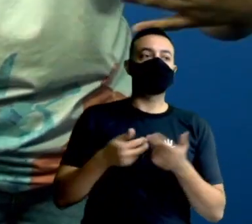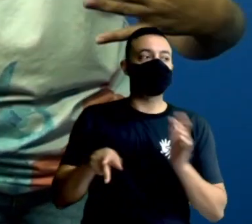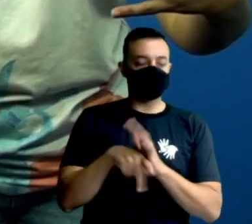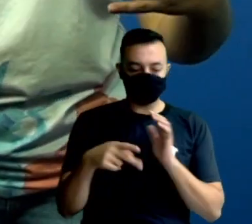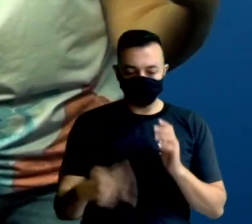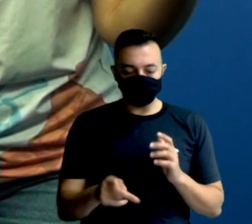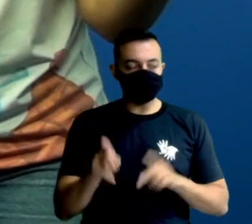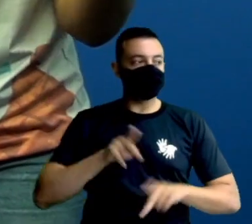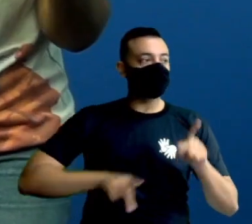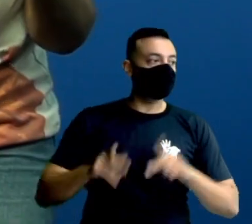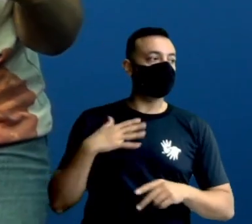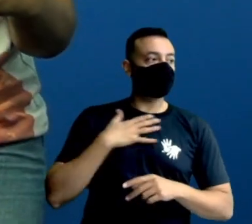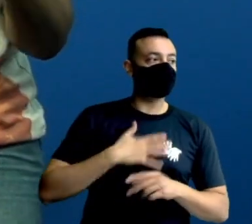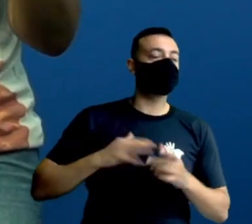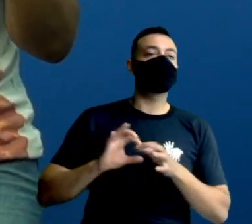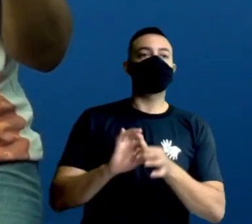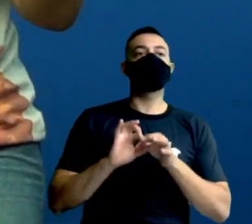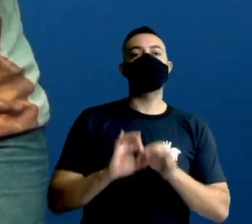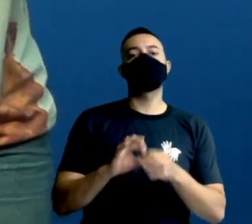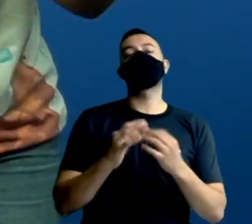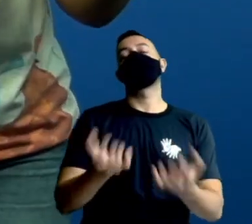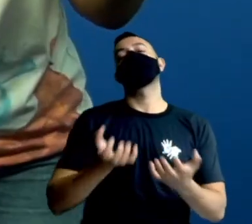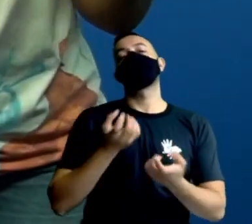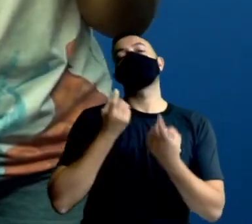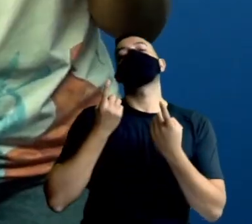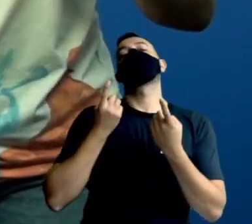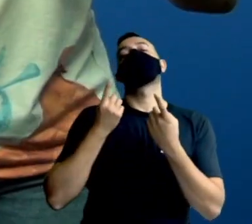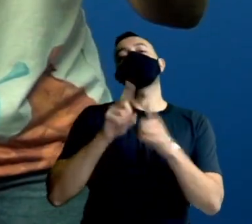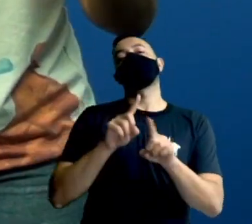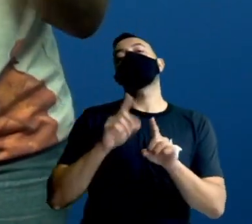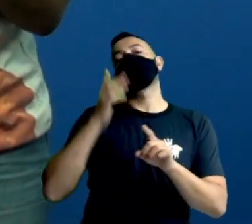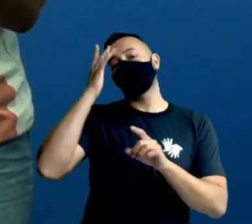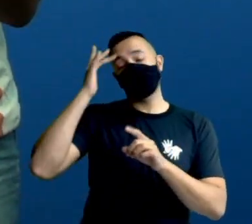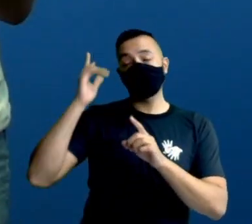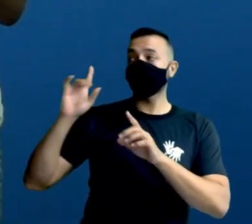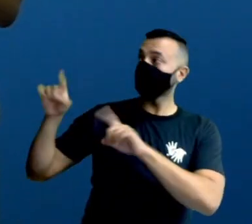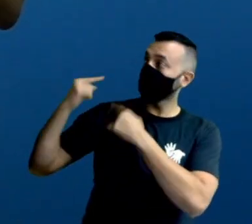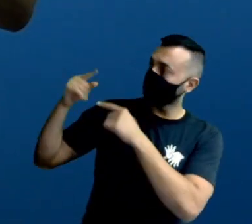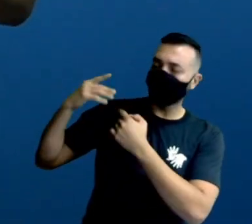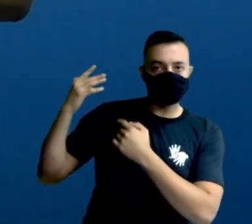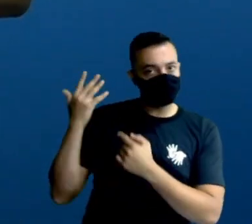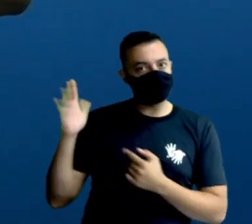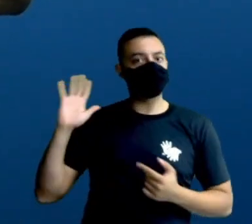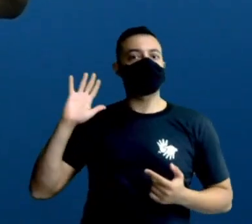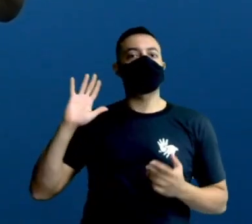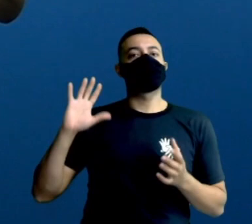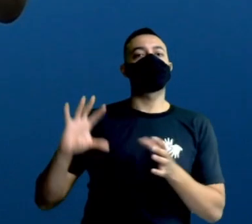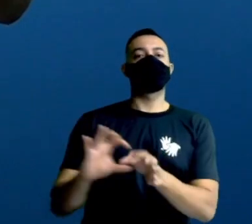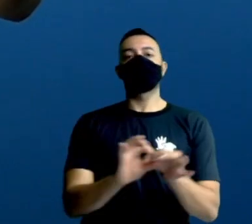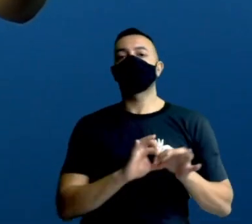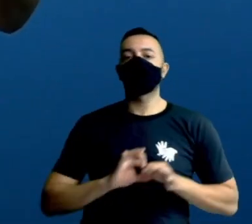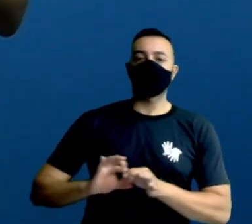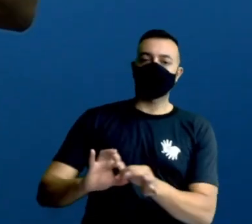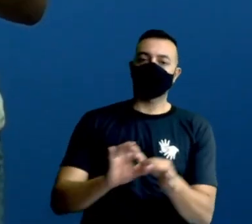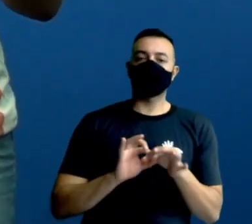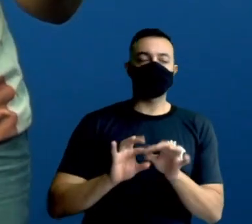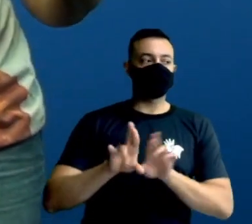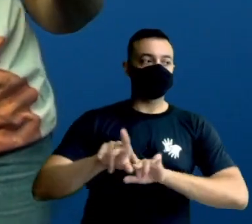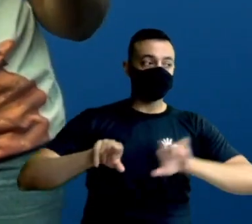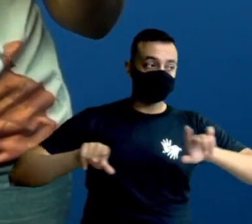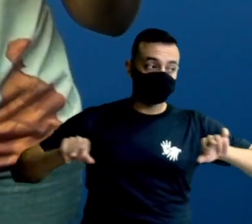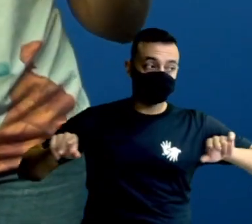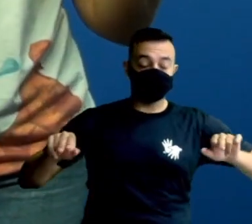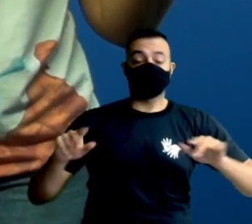daqui, esse aqui é meu povo, a gente tem que se unir contra os invasores. Começa aí a unificar as